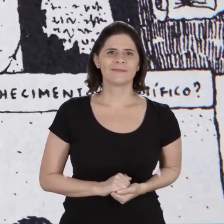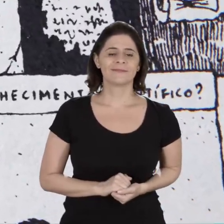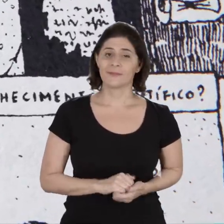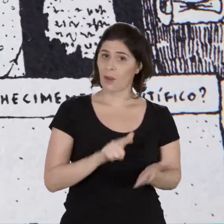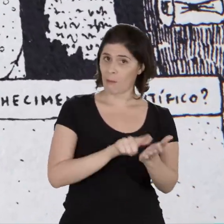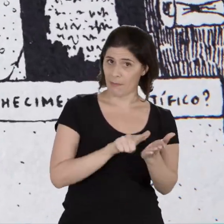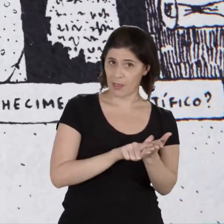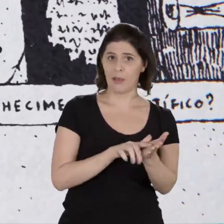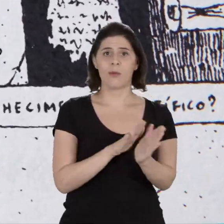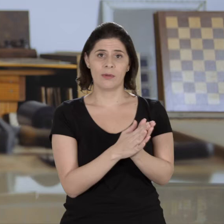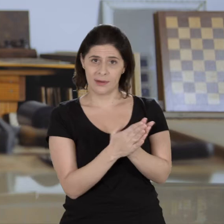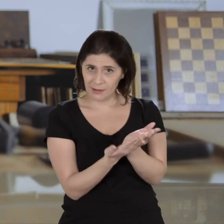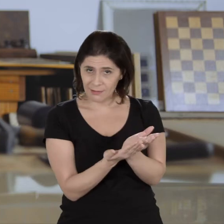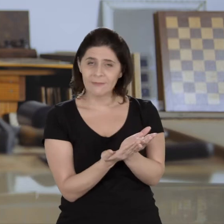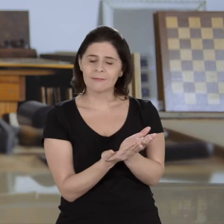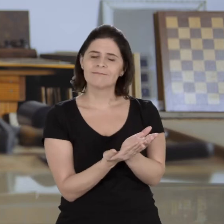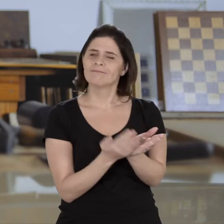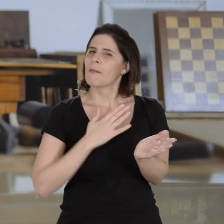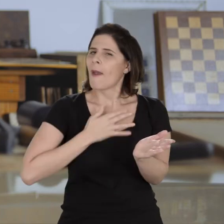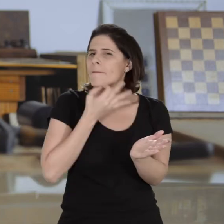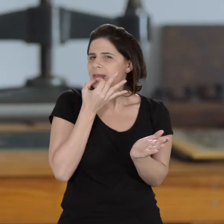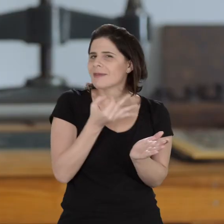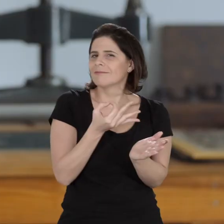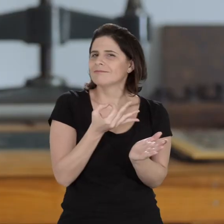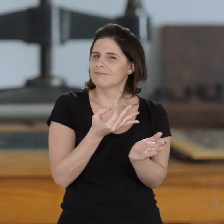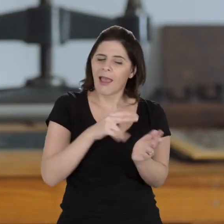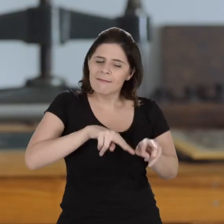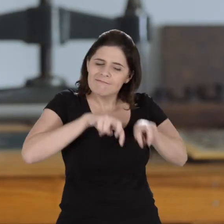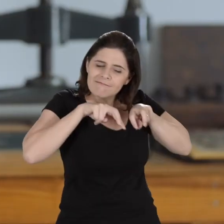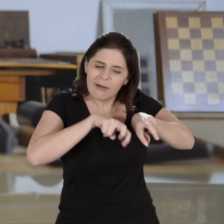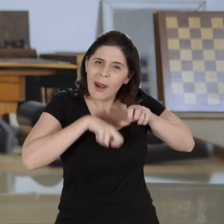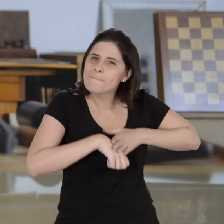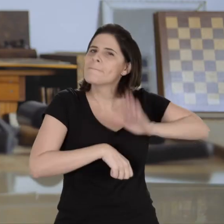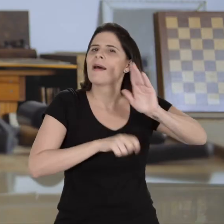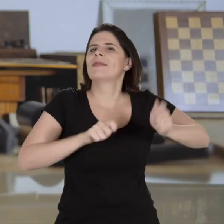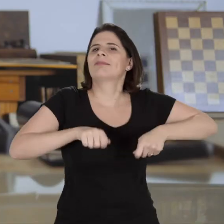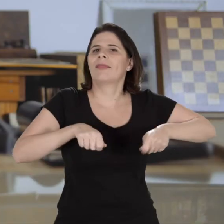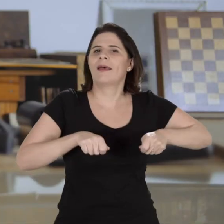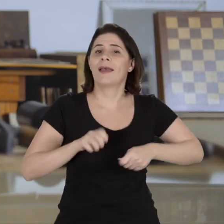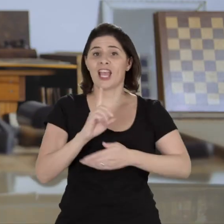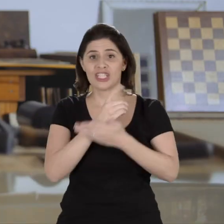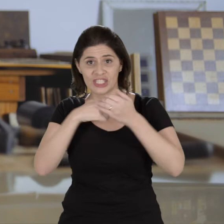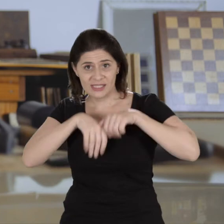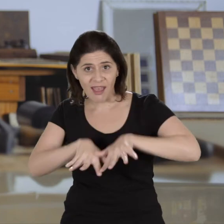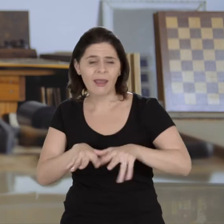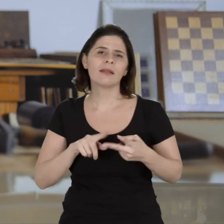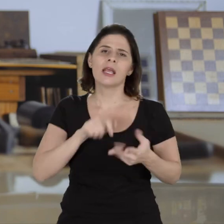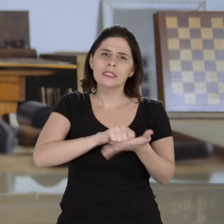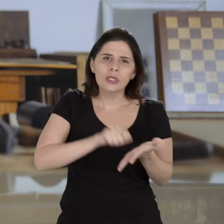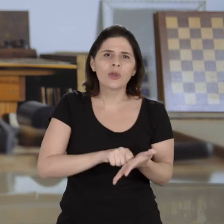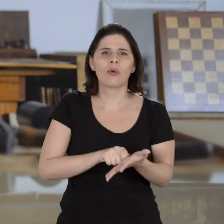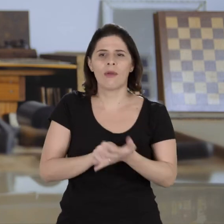O papel e o livro, eu acho que eles ainda têm muito a ser explorado. Os designers, os editores, os escritores, eu acho que